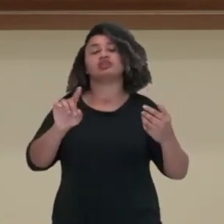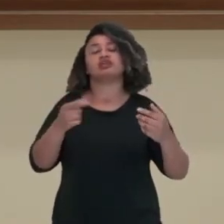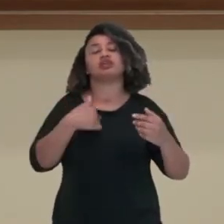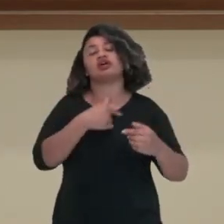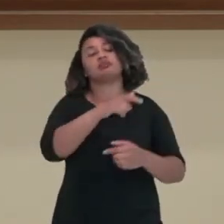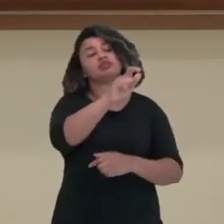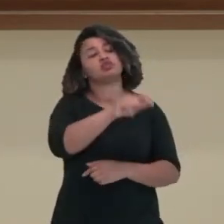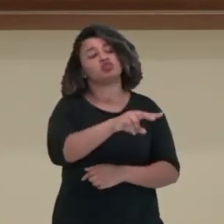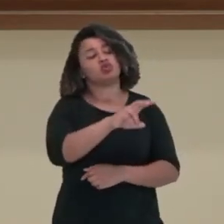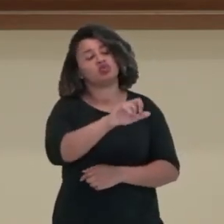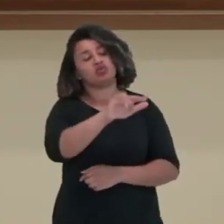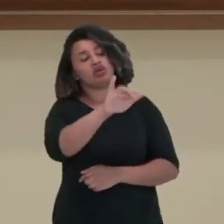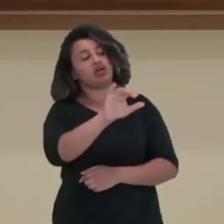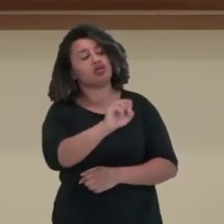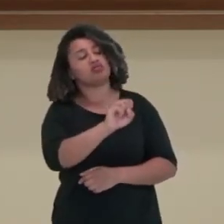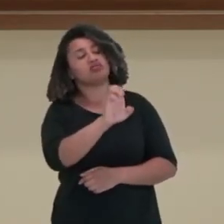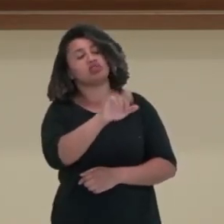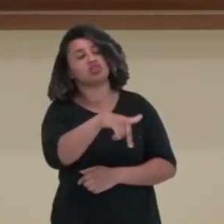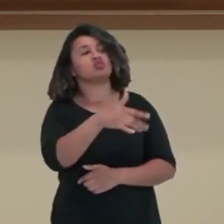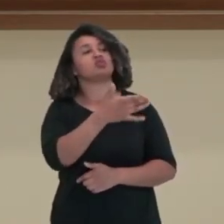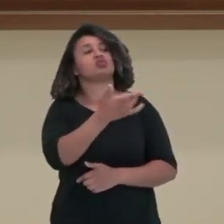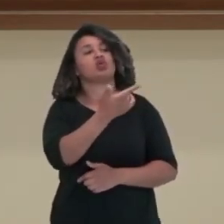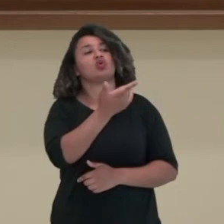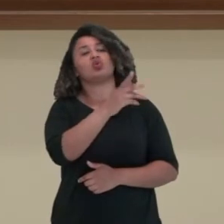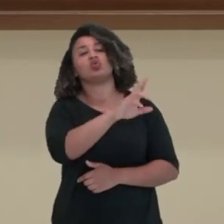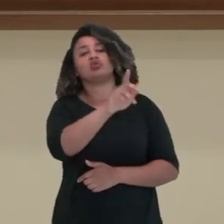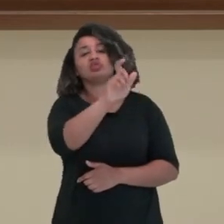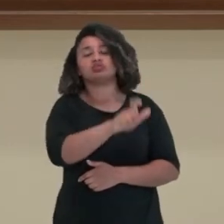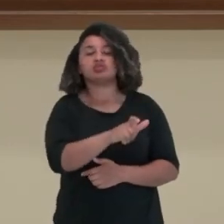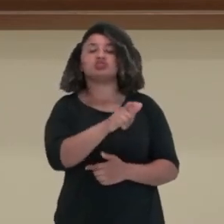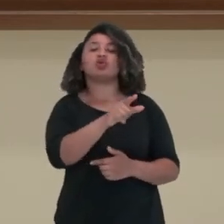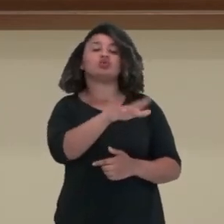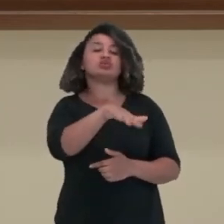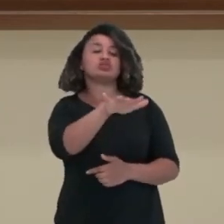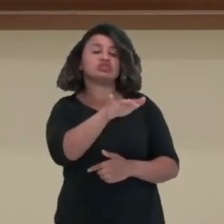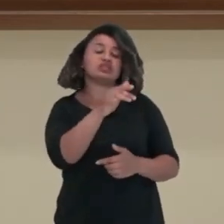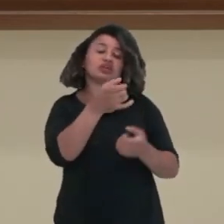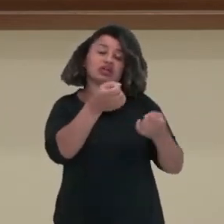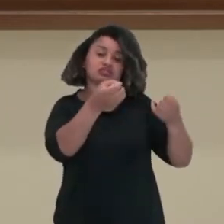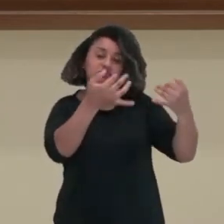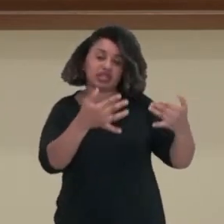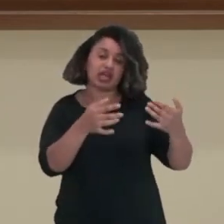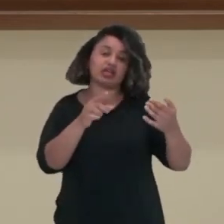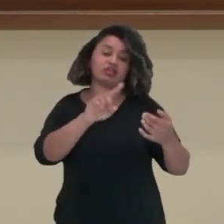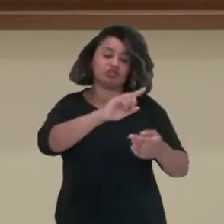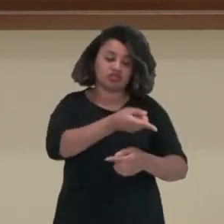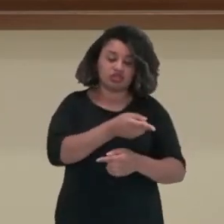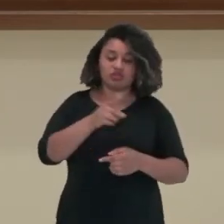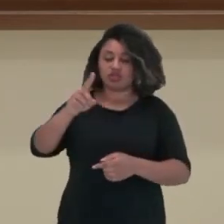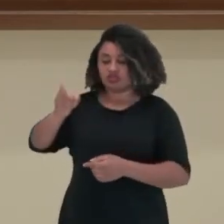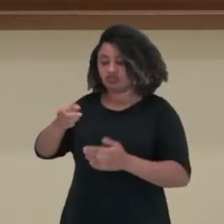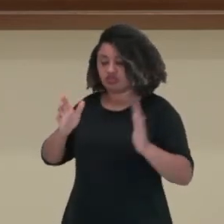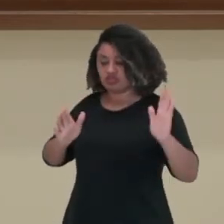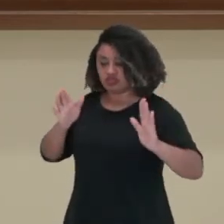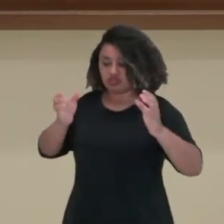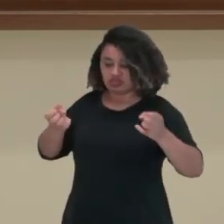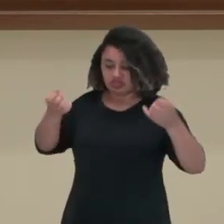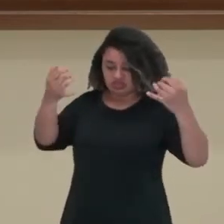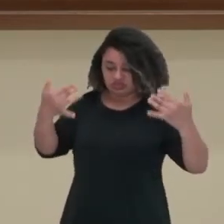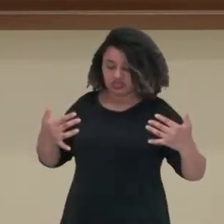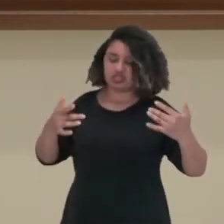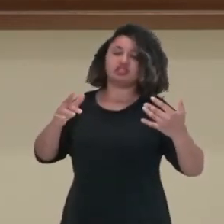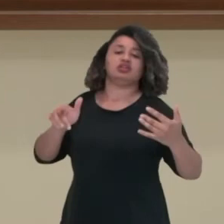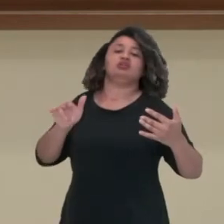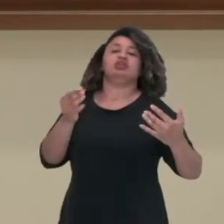aquela pessoa ou explicar melhor aquela situação. Então, as vírgulas vão ser utilizadas tanto antes quanto